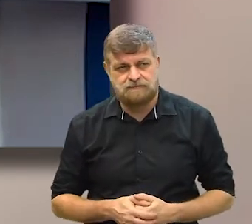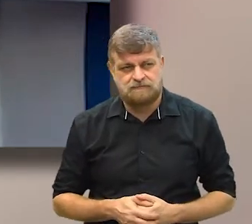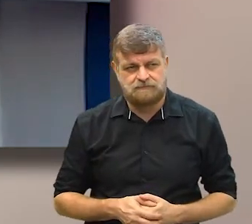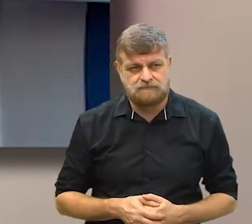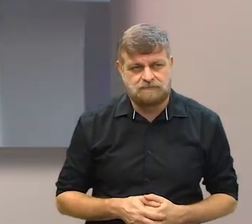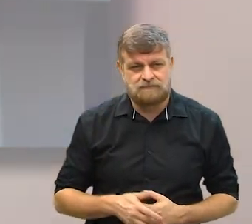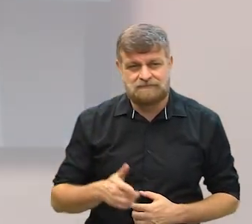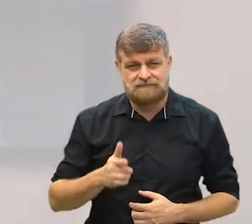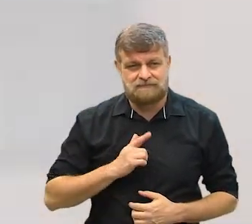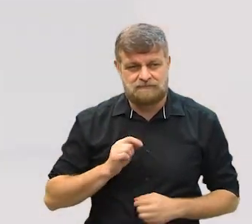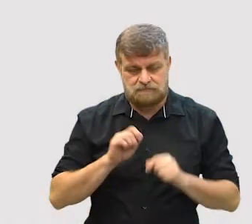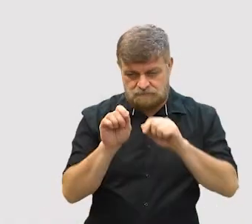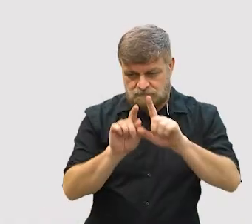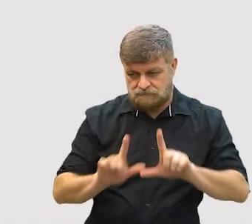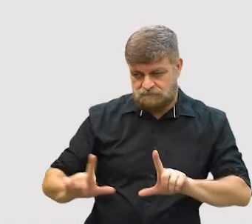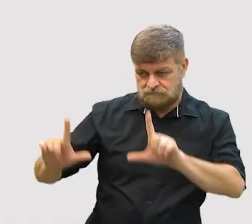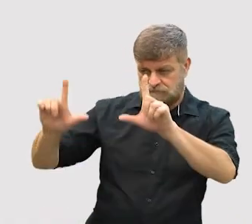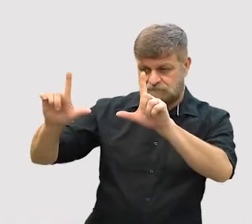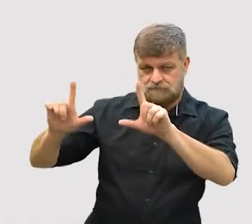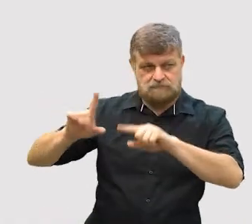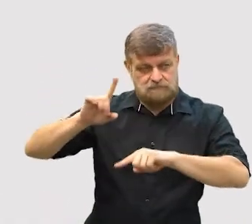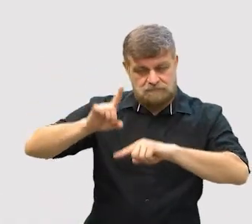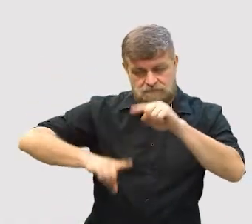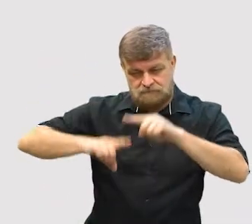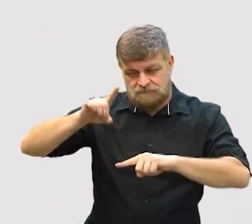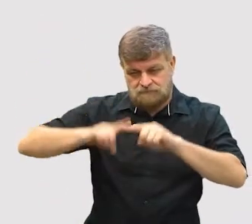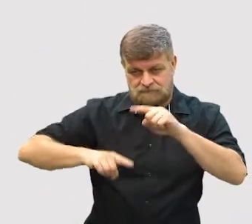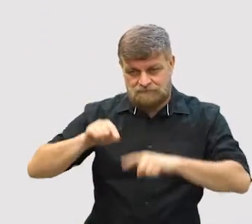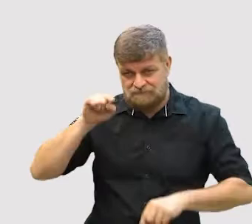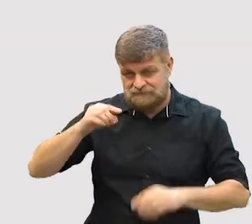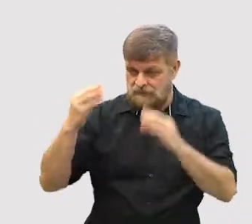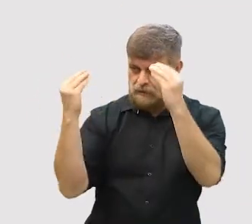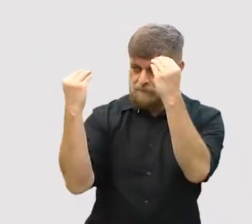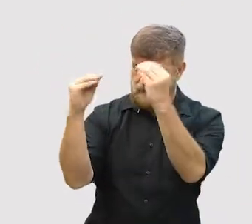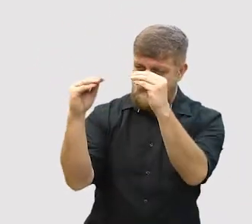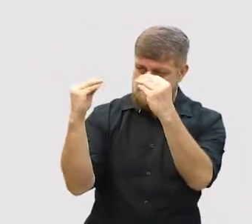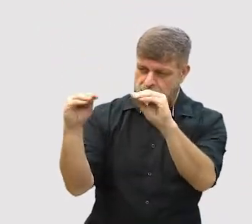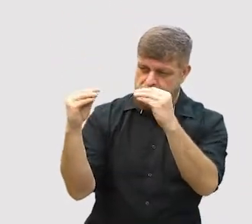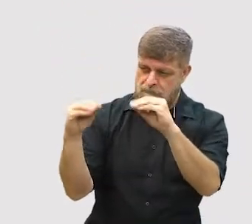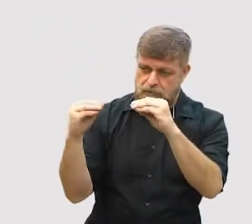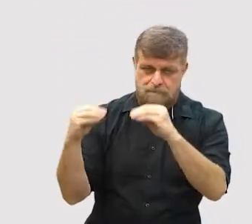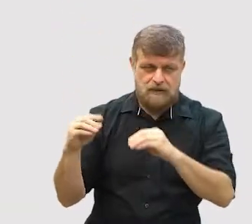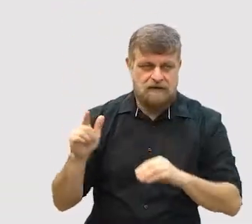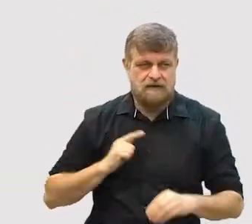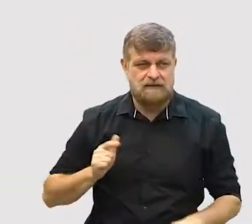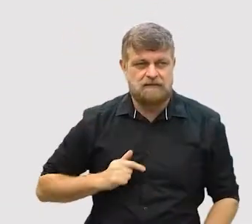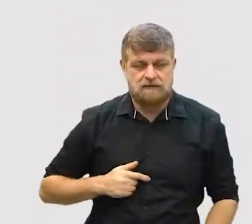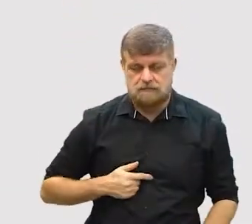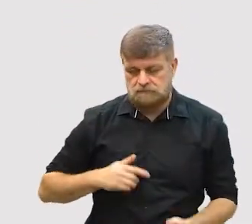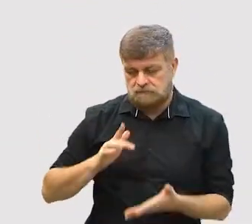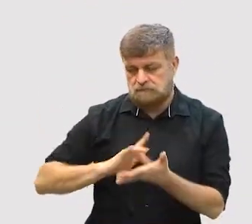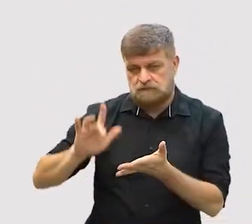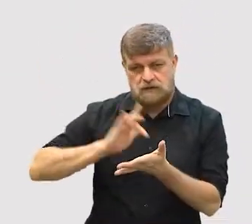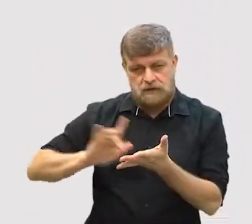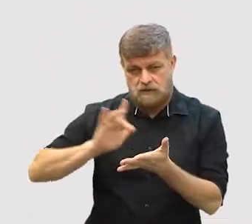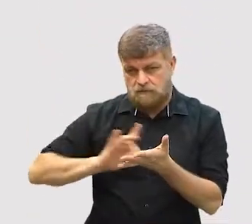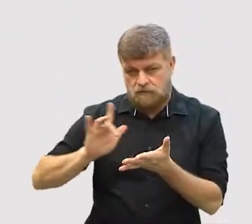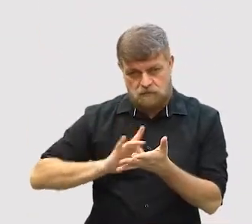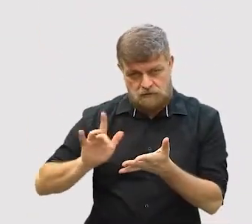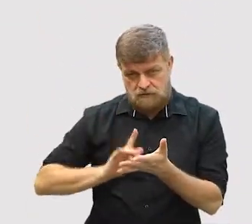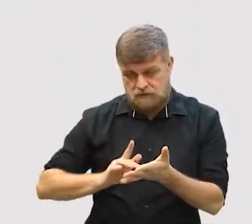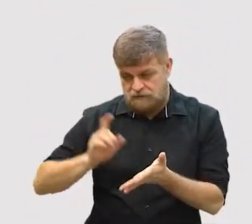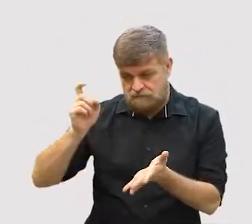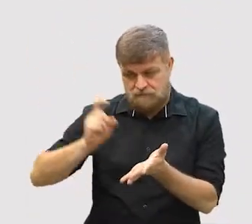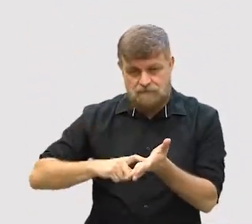www.insonianuncamaisoficial.com.br, vai ter uma parte em produtos que ali eu disponibilizo um e-book que é gratuito, é só